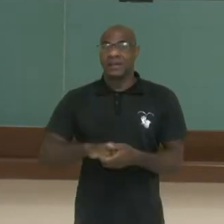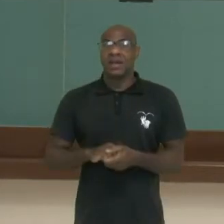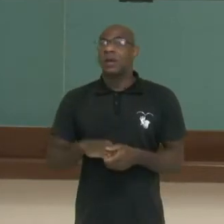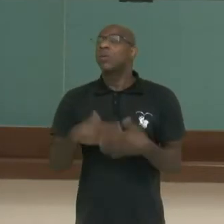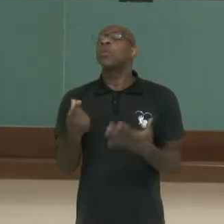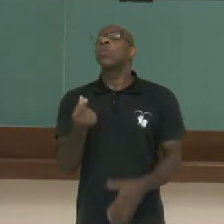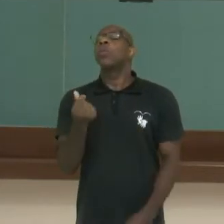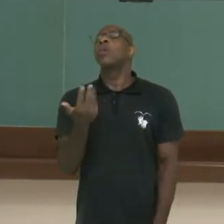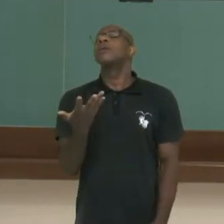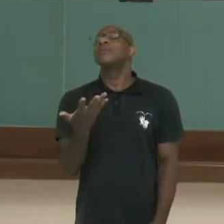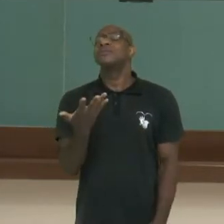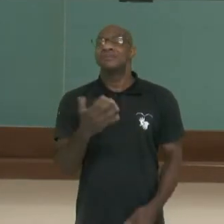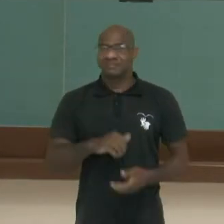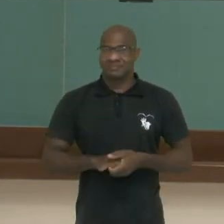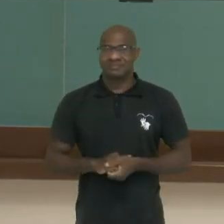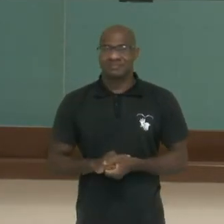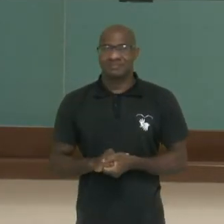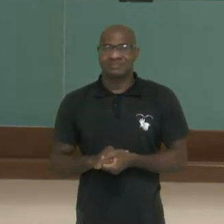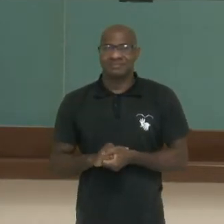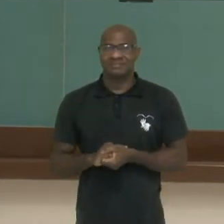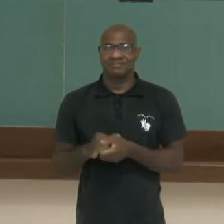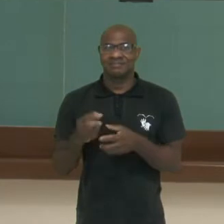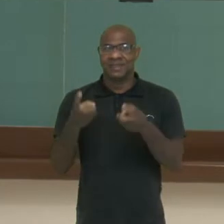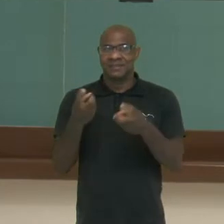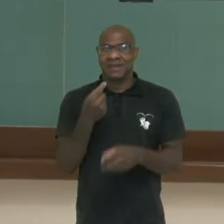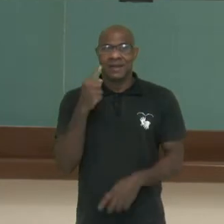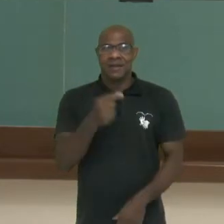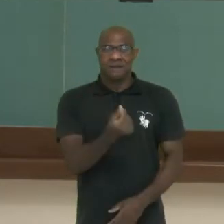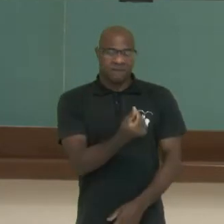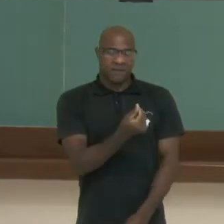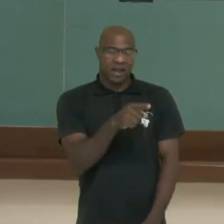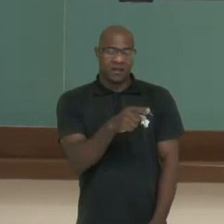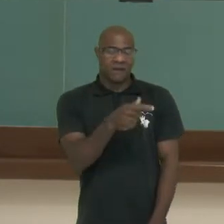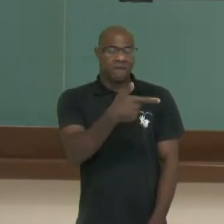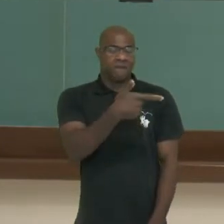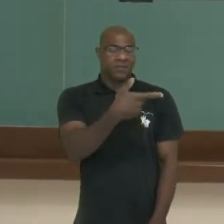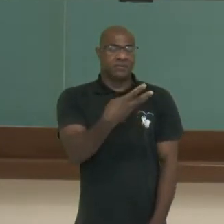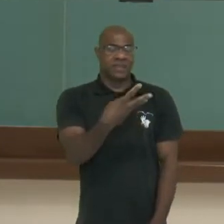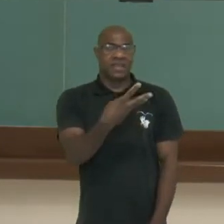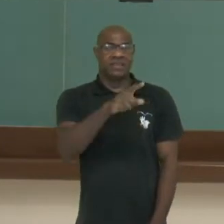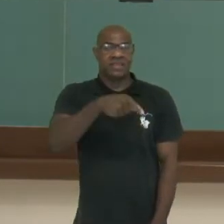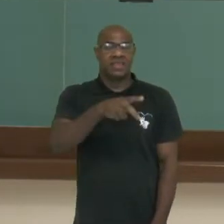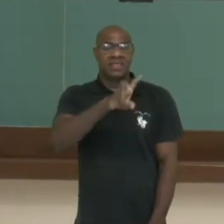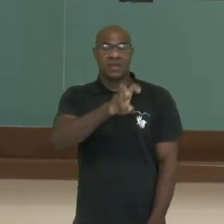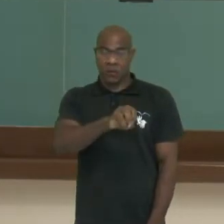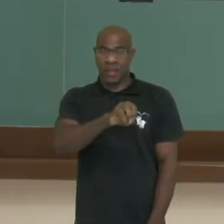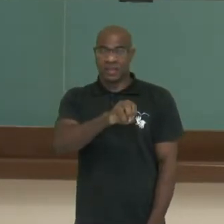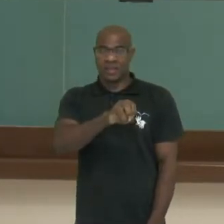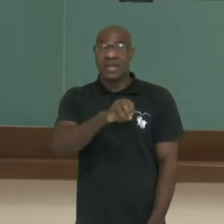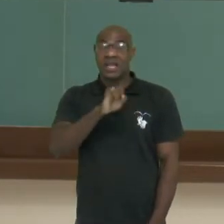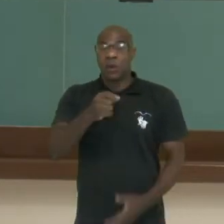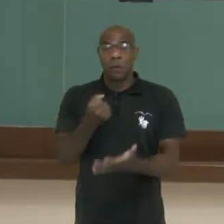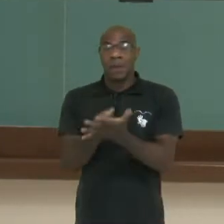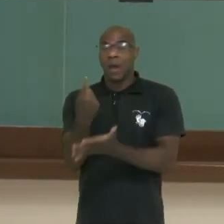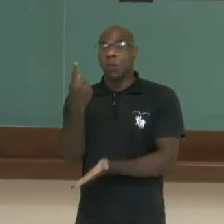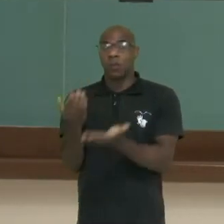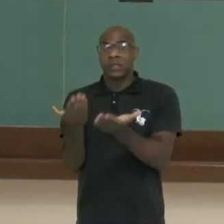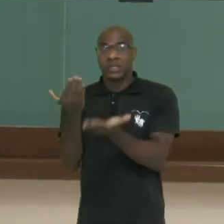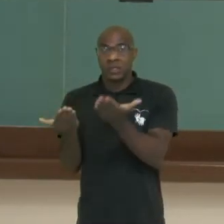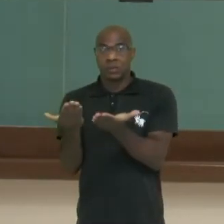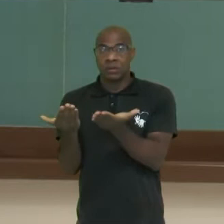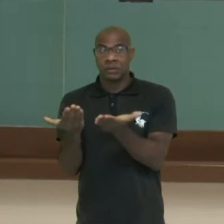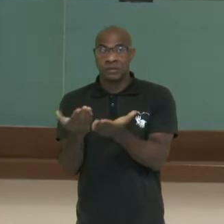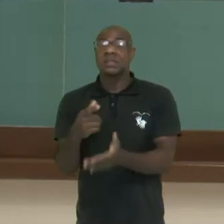dar isso, né? Tá vendo que esse preço aqui é R$ 23,50? Né? Se comprasse 1 quilo, daria